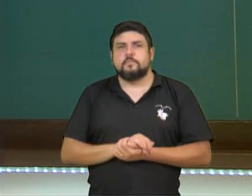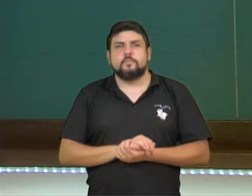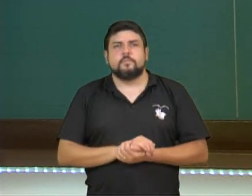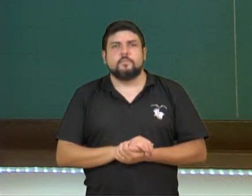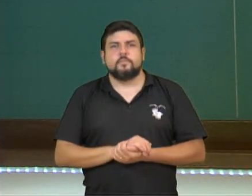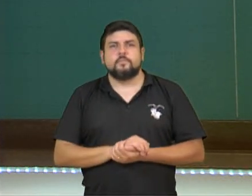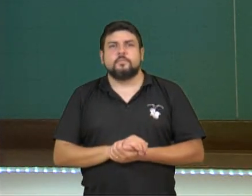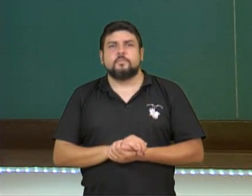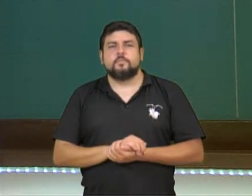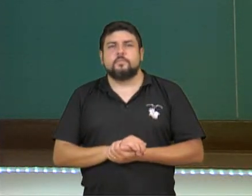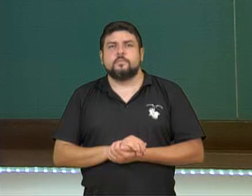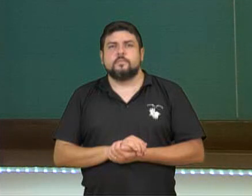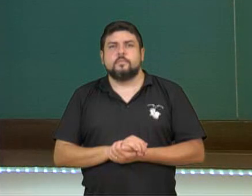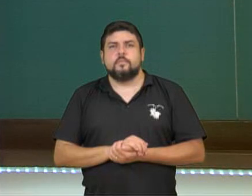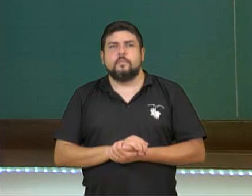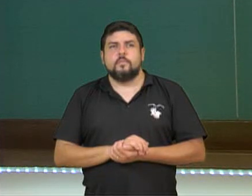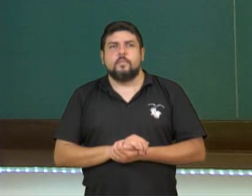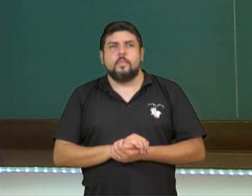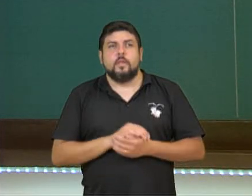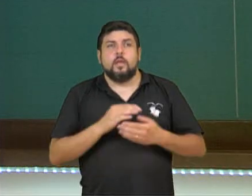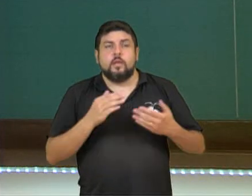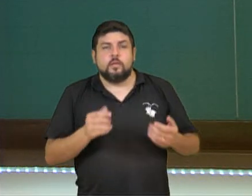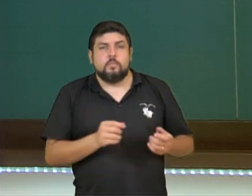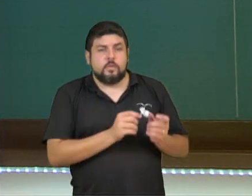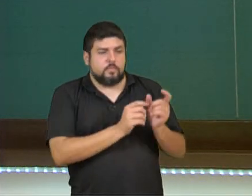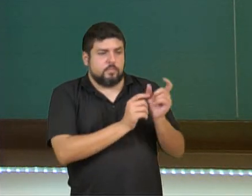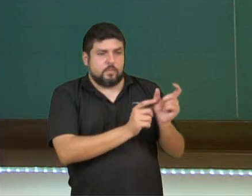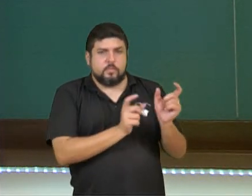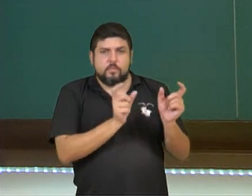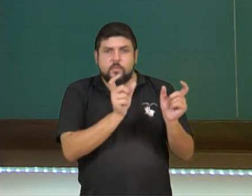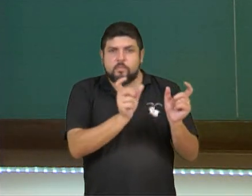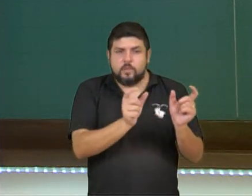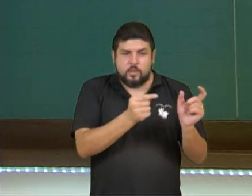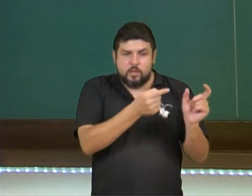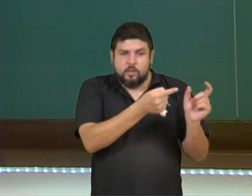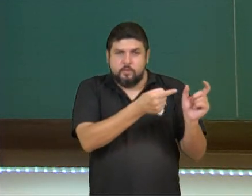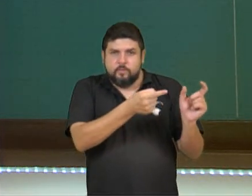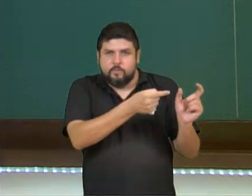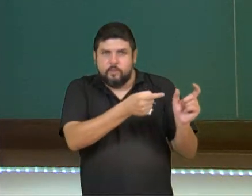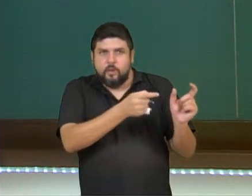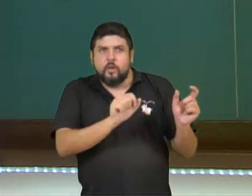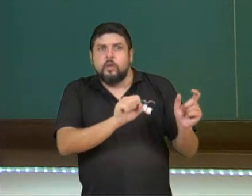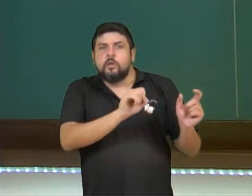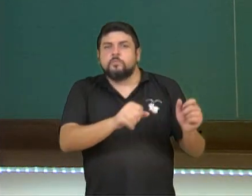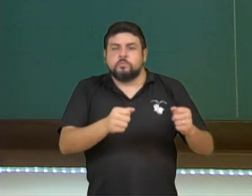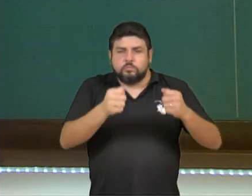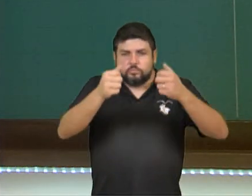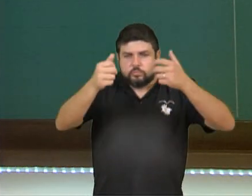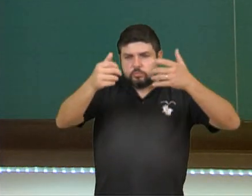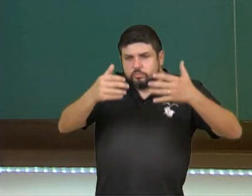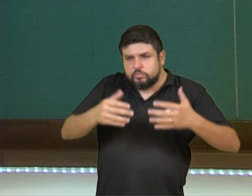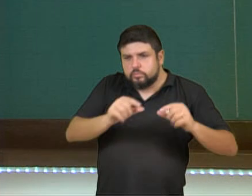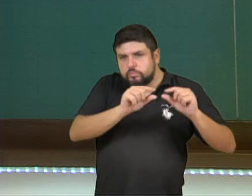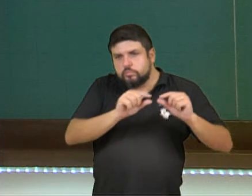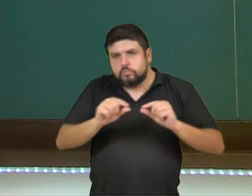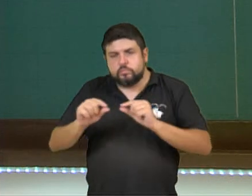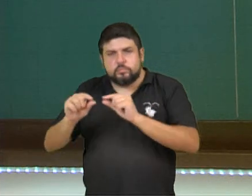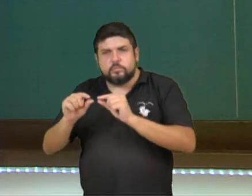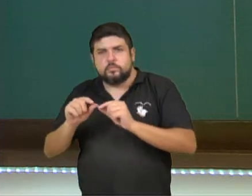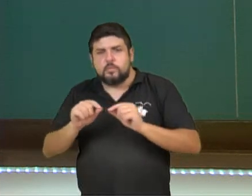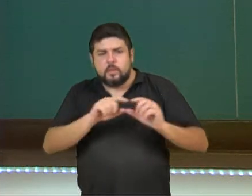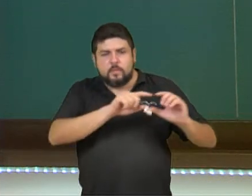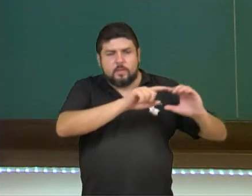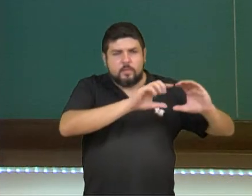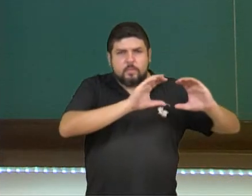o quadrado da diferença de dois termos, se você desenvolver isso aqui, vai dar tudo isso pela distributiva,